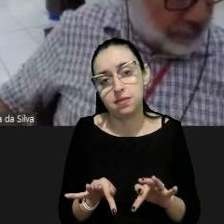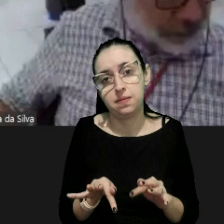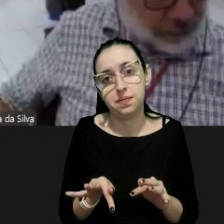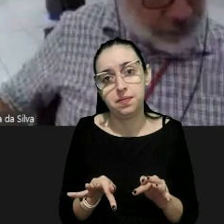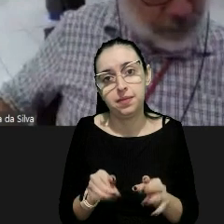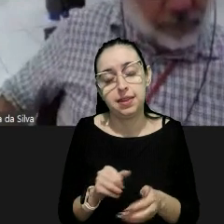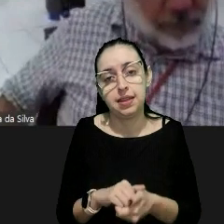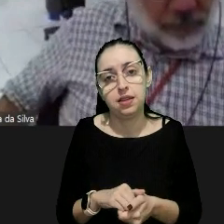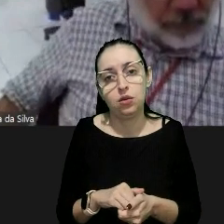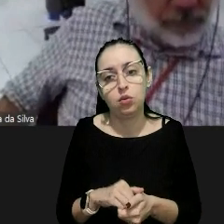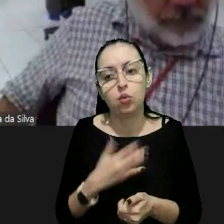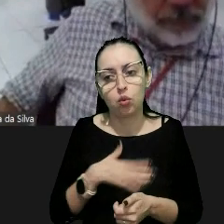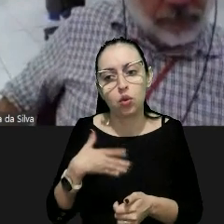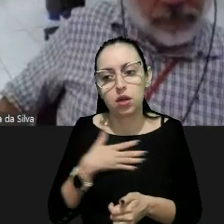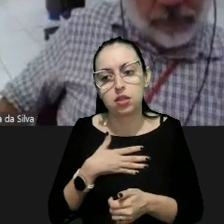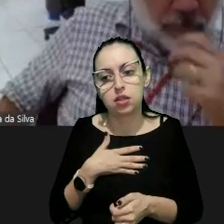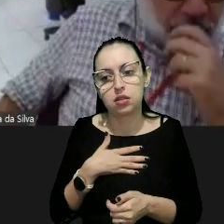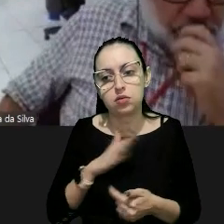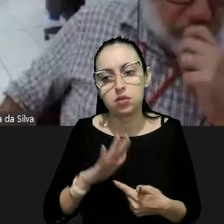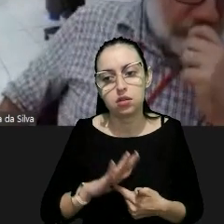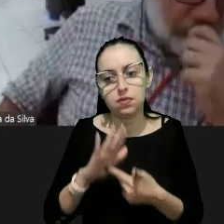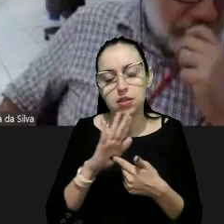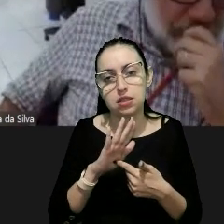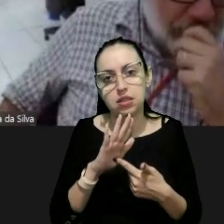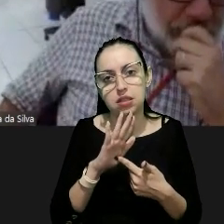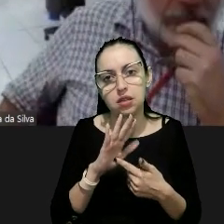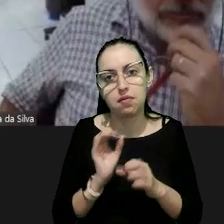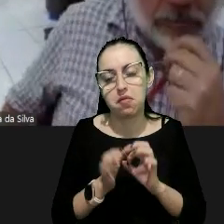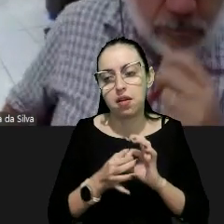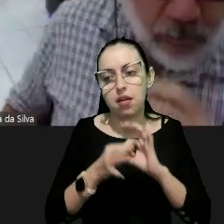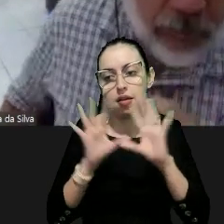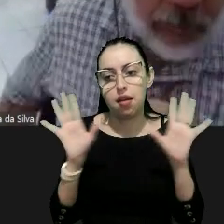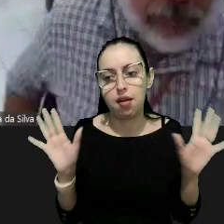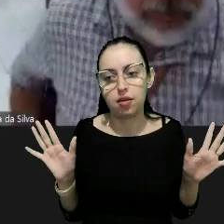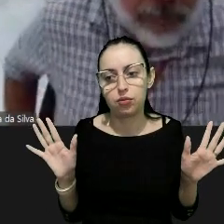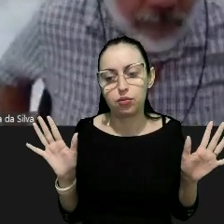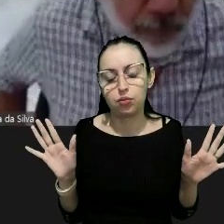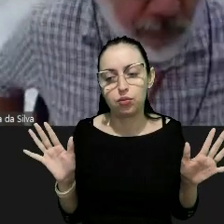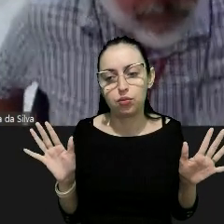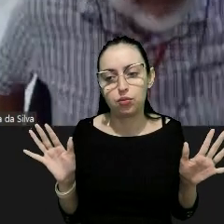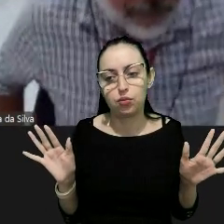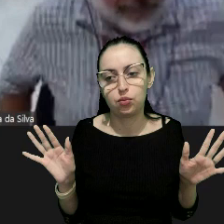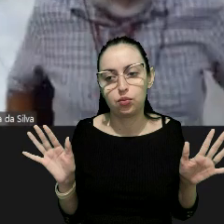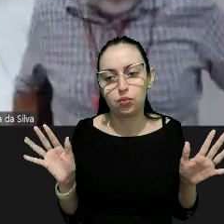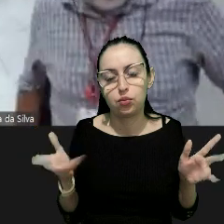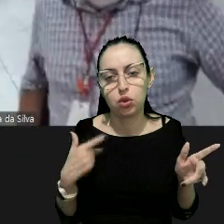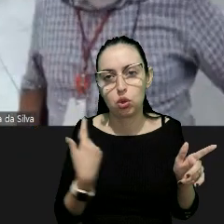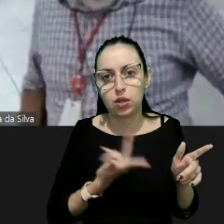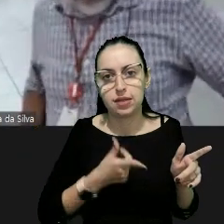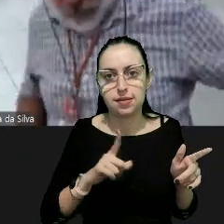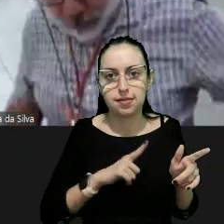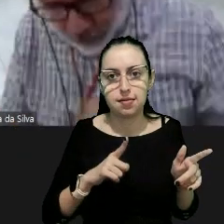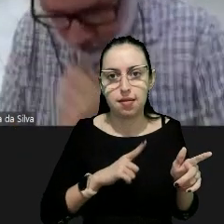disso, mas, enfim, o que eu gostaria de deixar aí bem claro é que